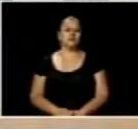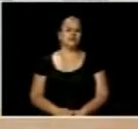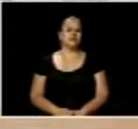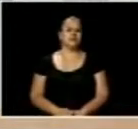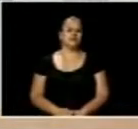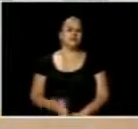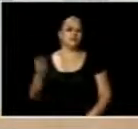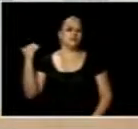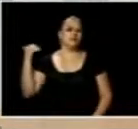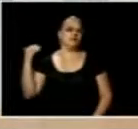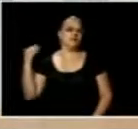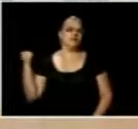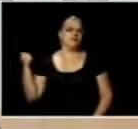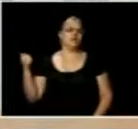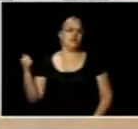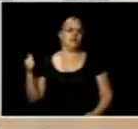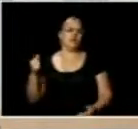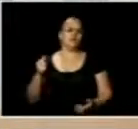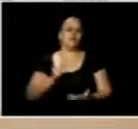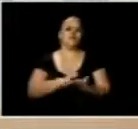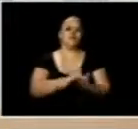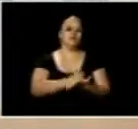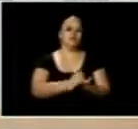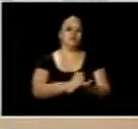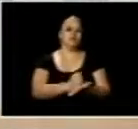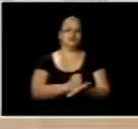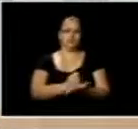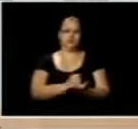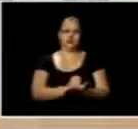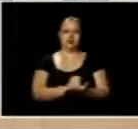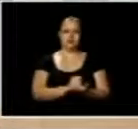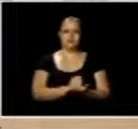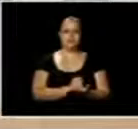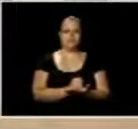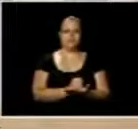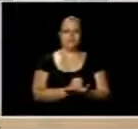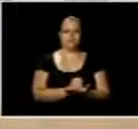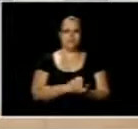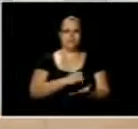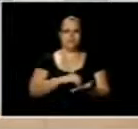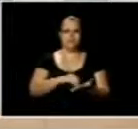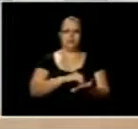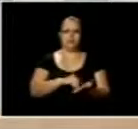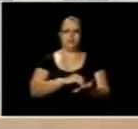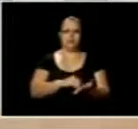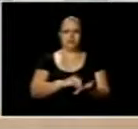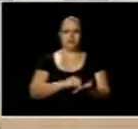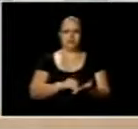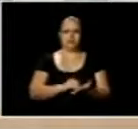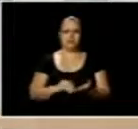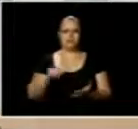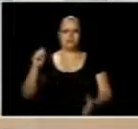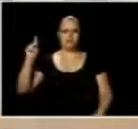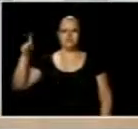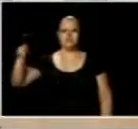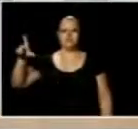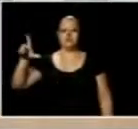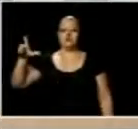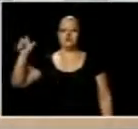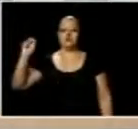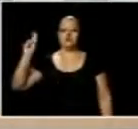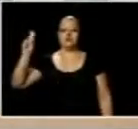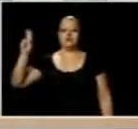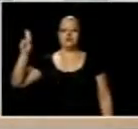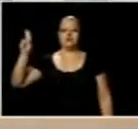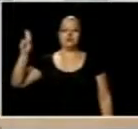alguém formado em publicidade, marketing, dar publicidade para esse patrimônio do município